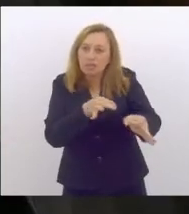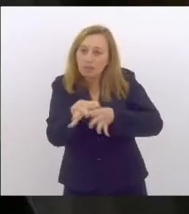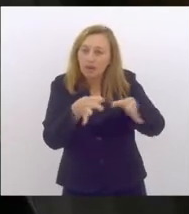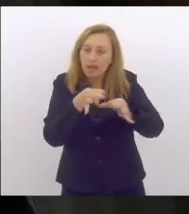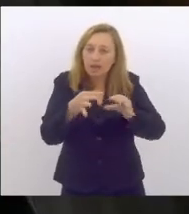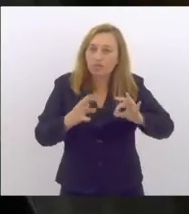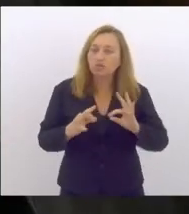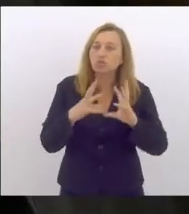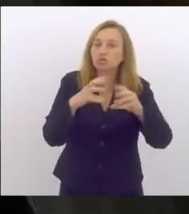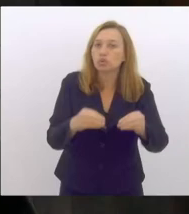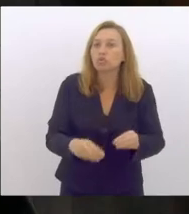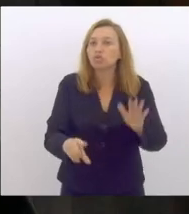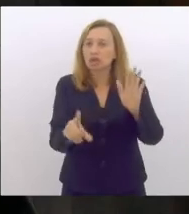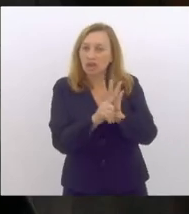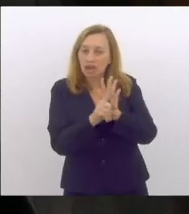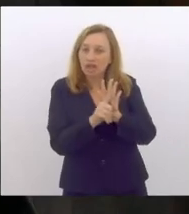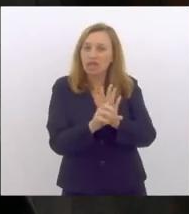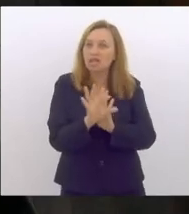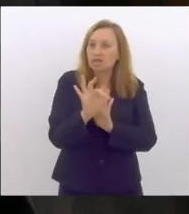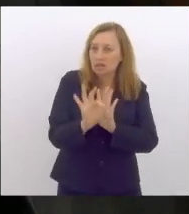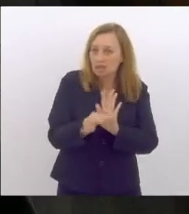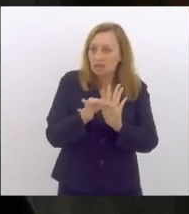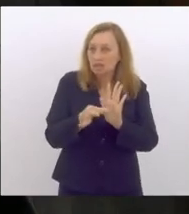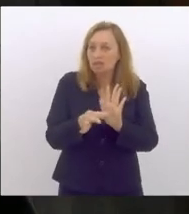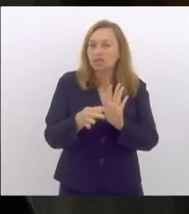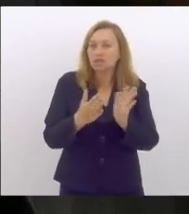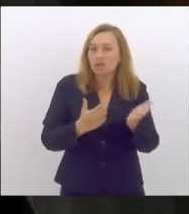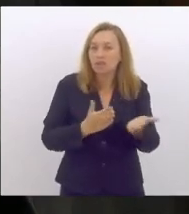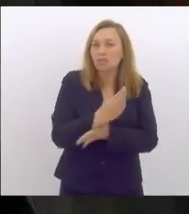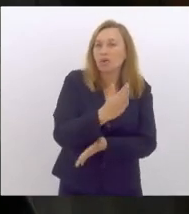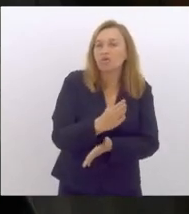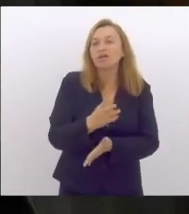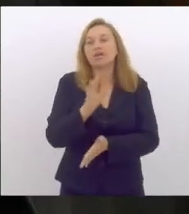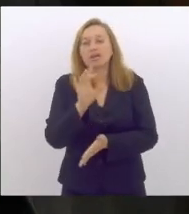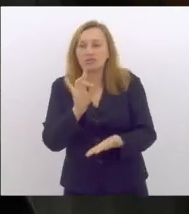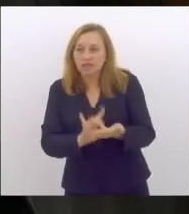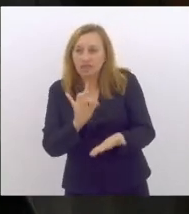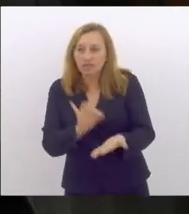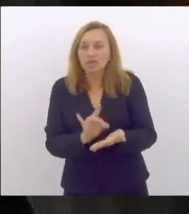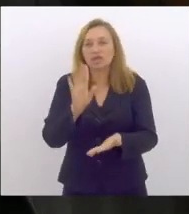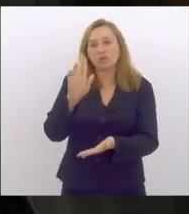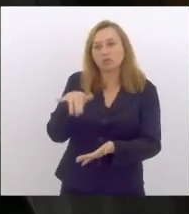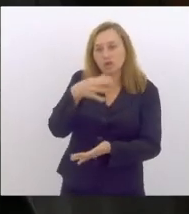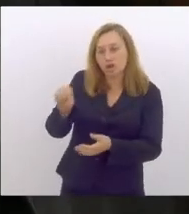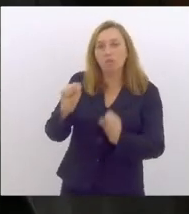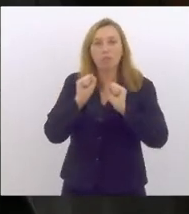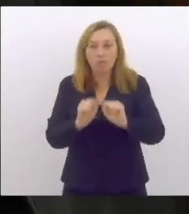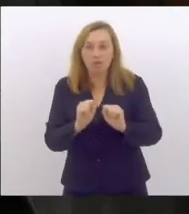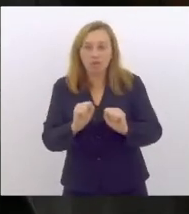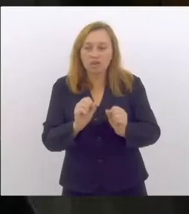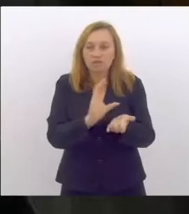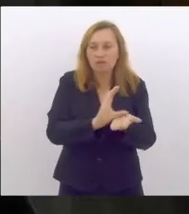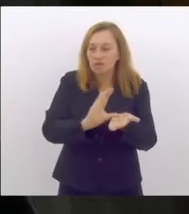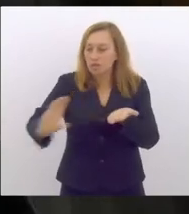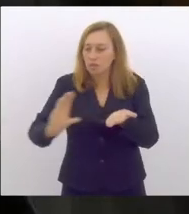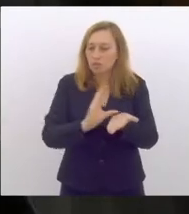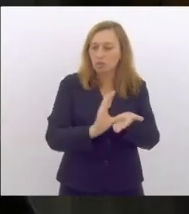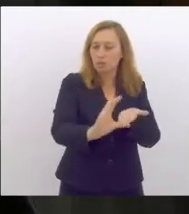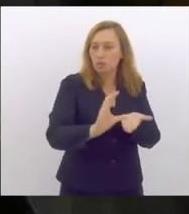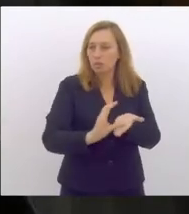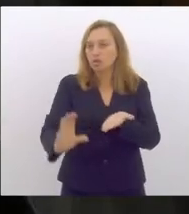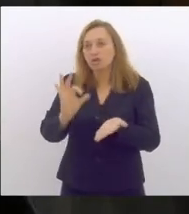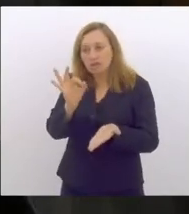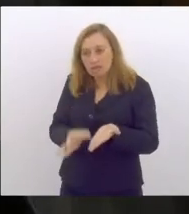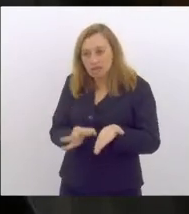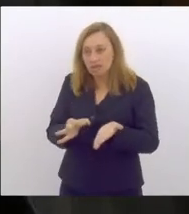colaboração regulamente ou portanto para que afinal de contas a união possa fazer os repasses complementares a que